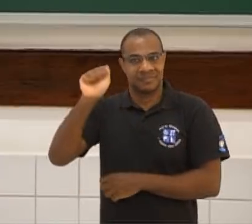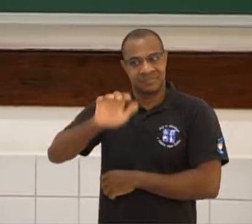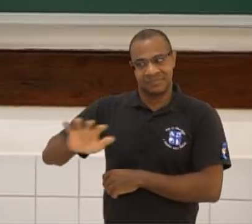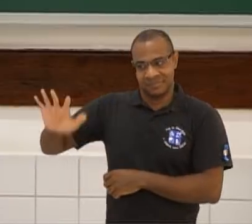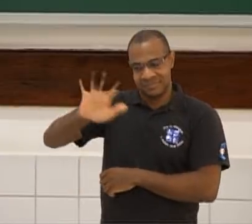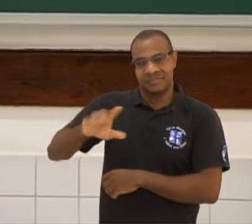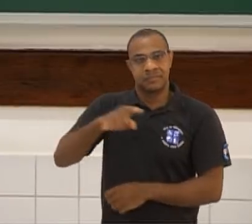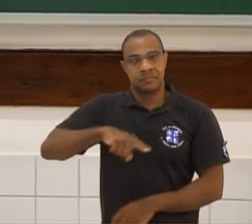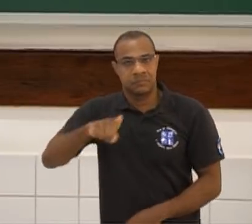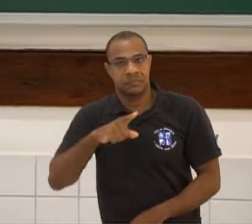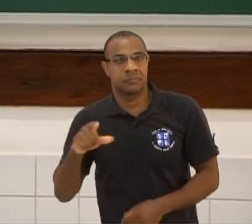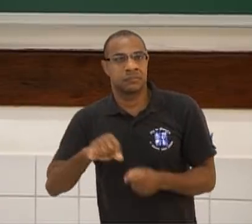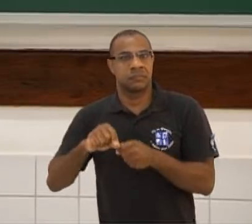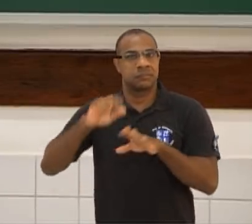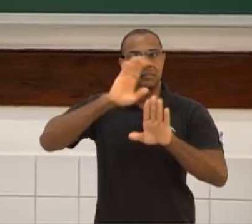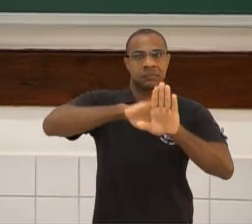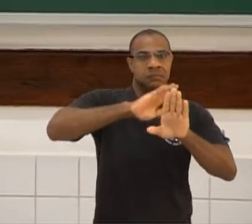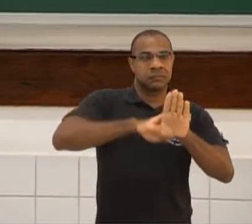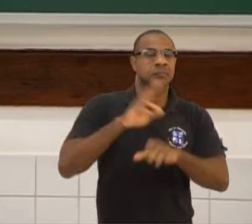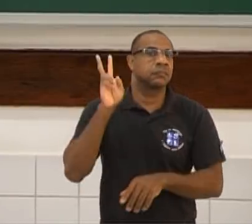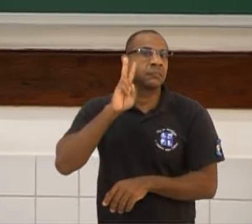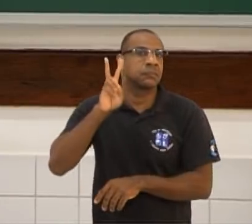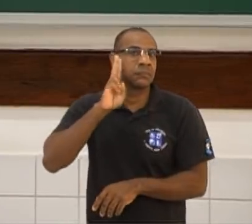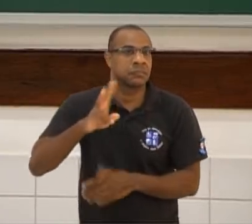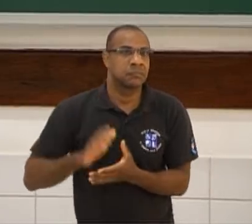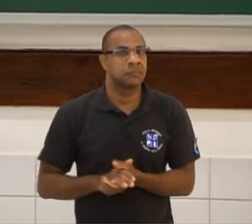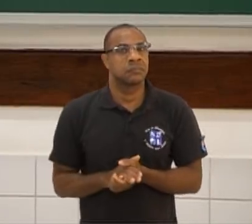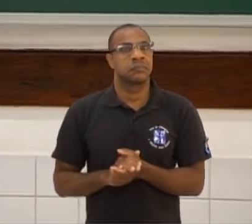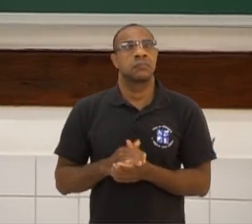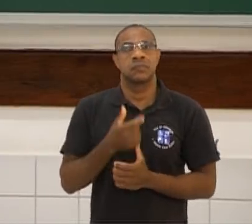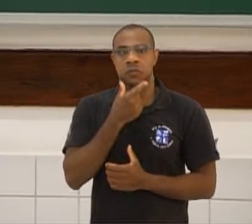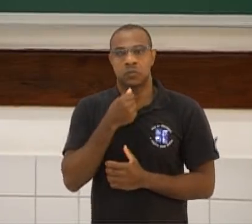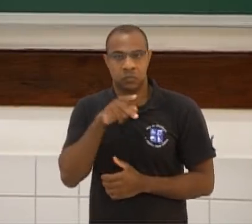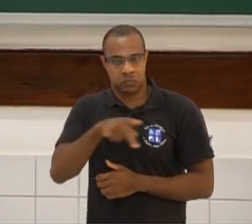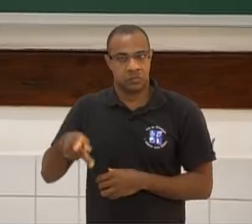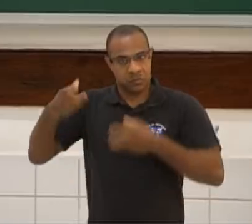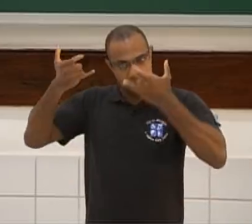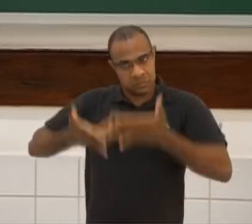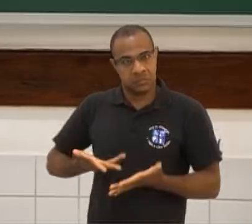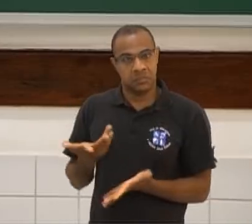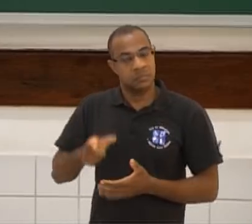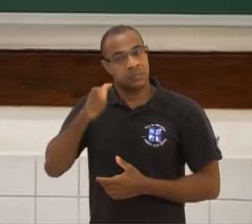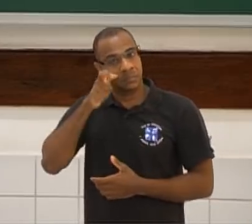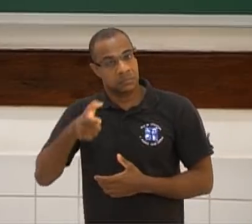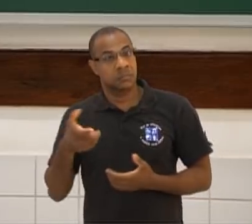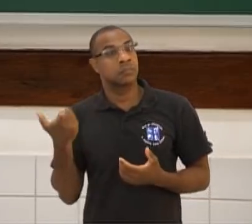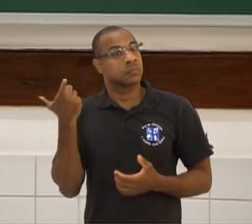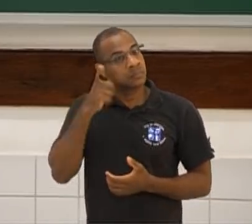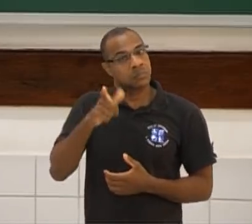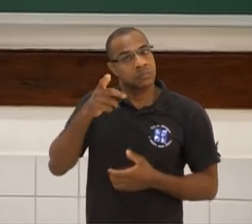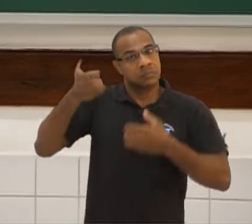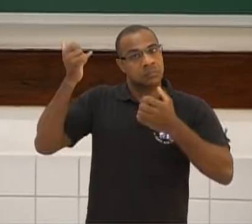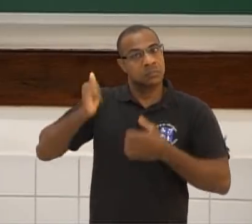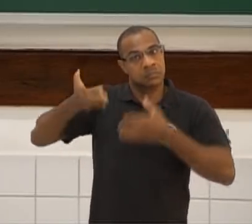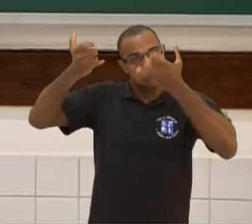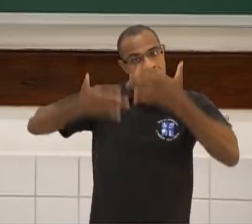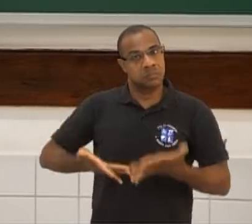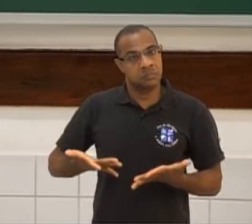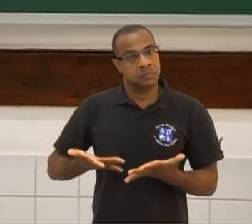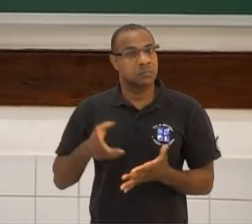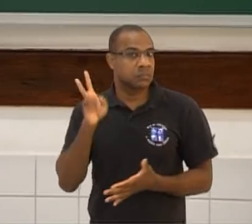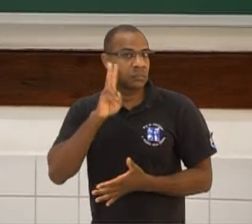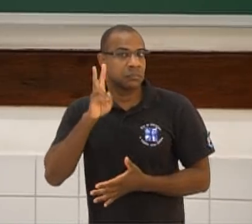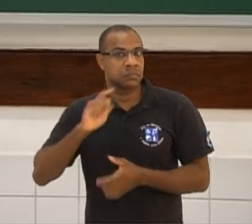que vocês viram no fundo, as histórias que o Eloy contou? Foi muito interessante, né? Ele conseguiu contar basicamente 3